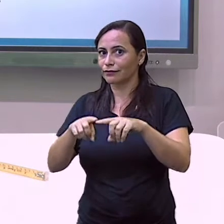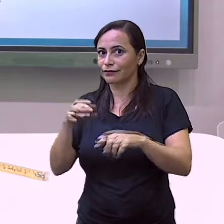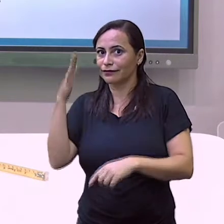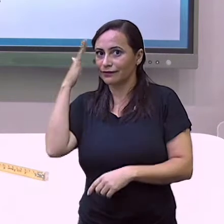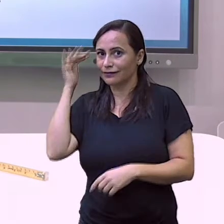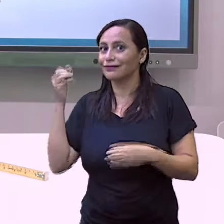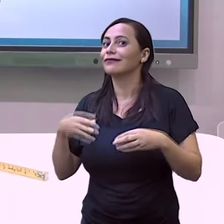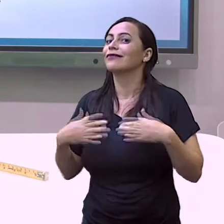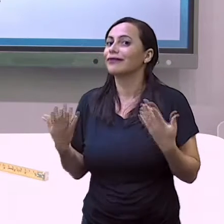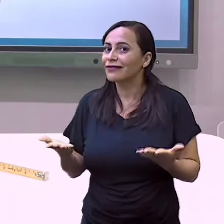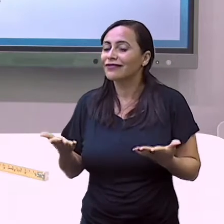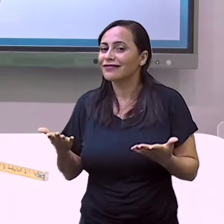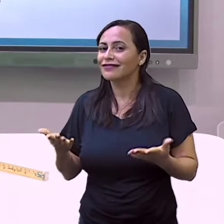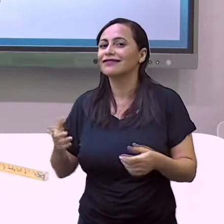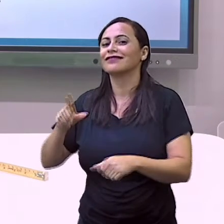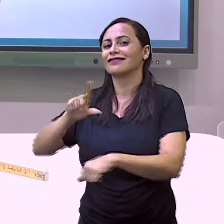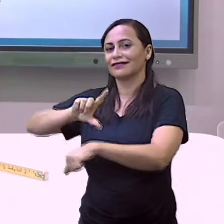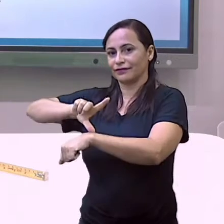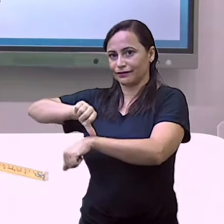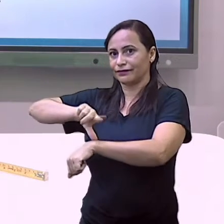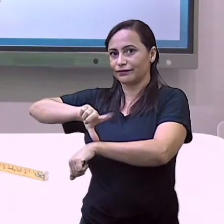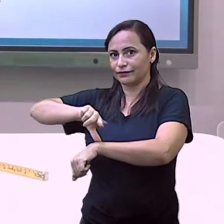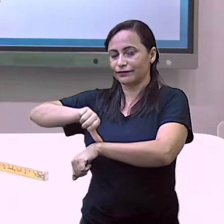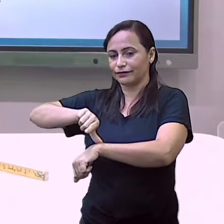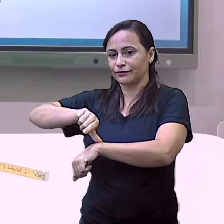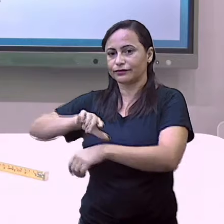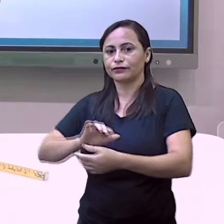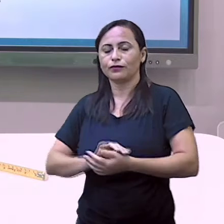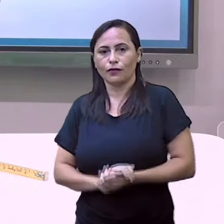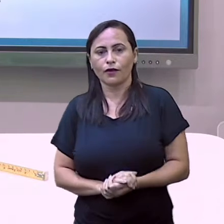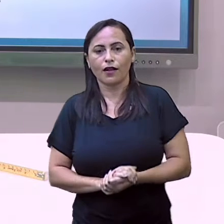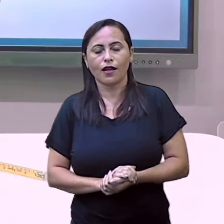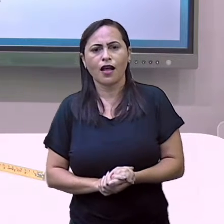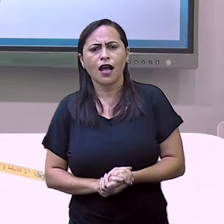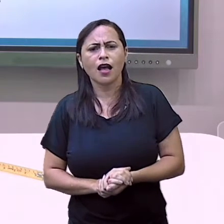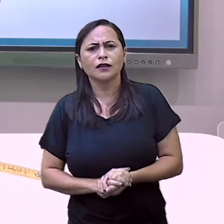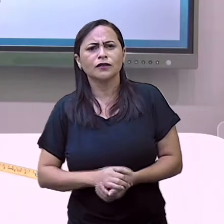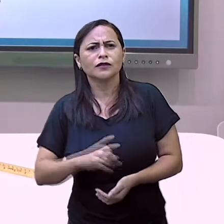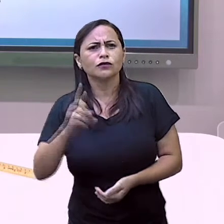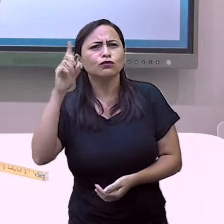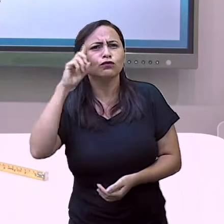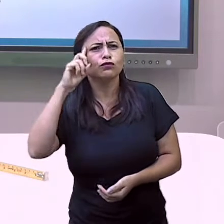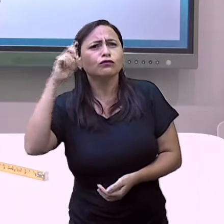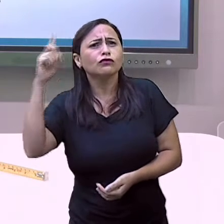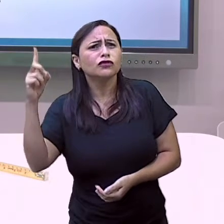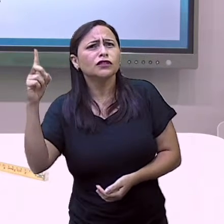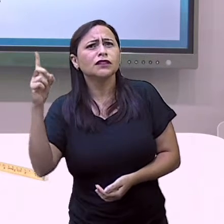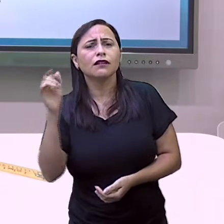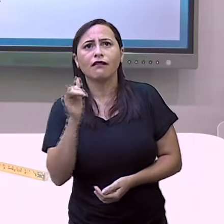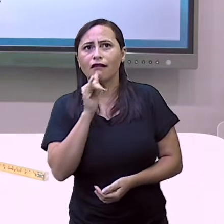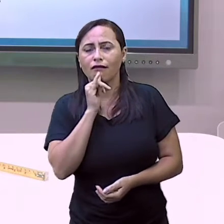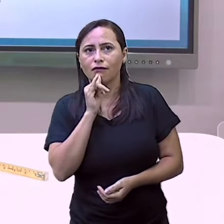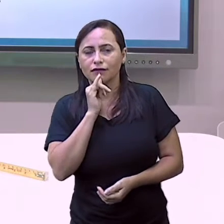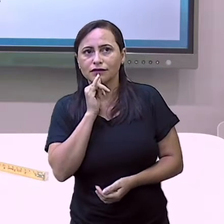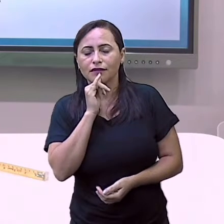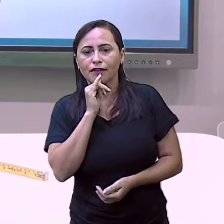O relógio. Quando nós queremos falar sobre data, por exemplo, nós estamos falando sobre